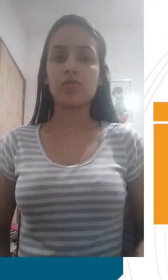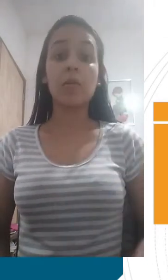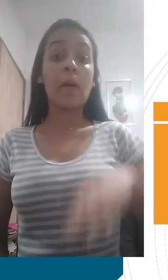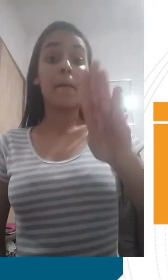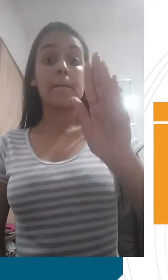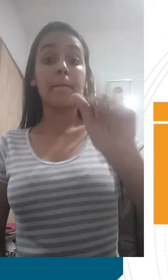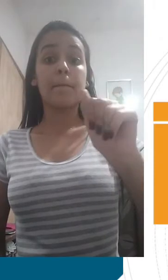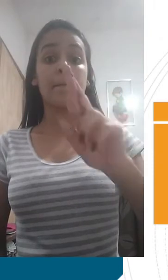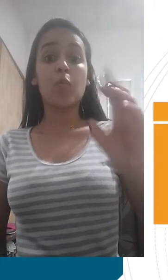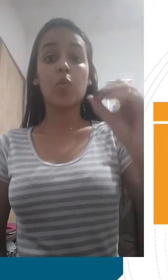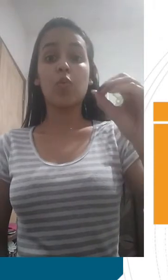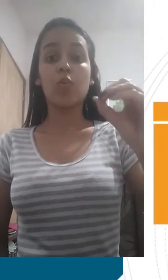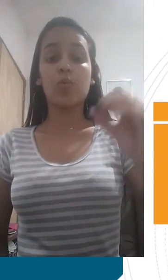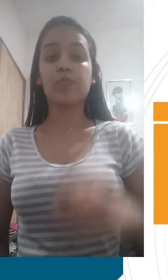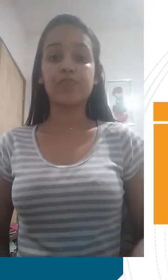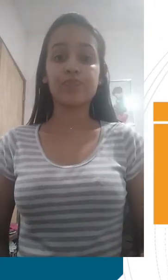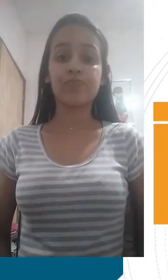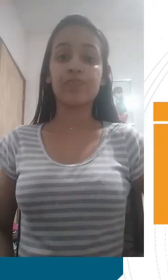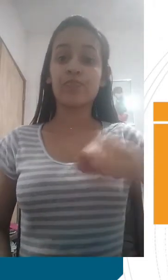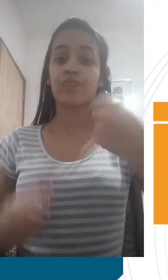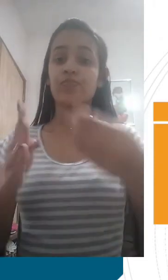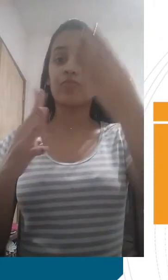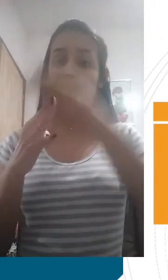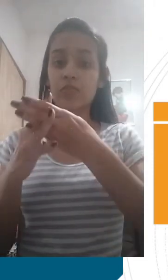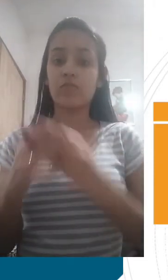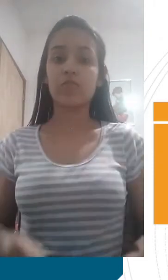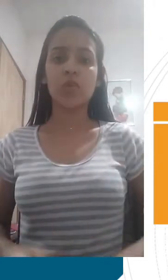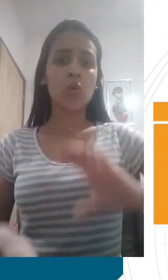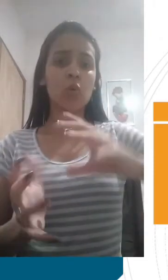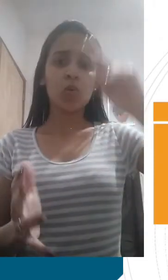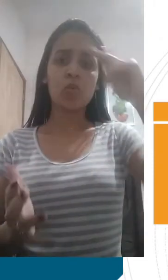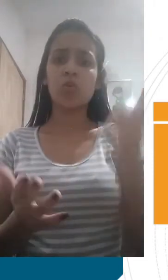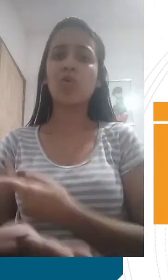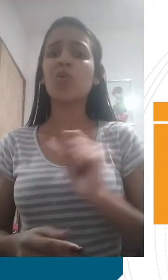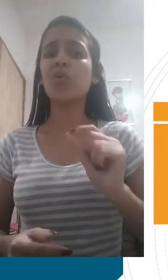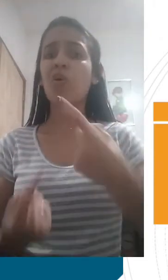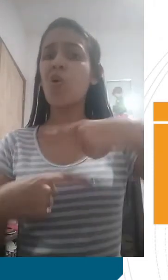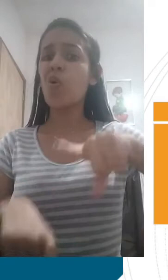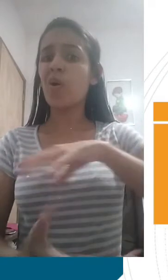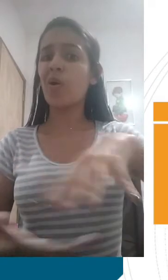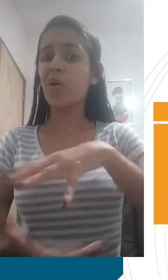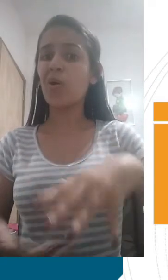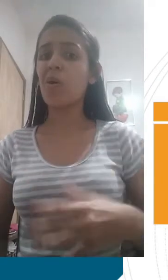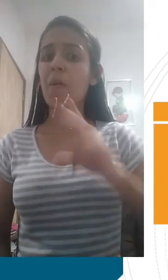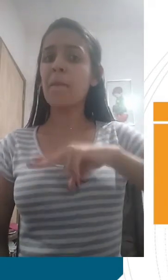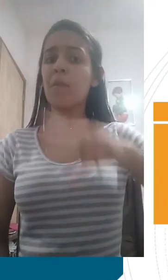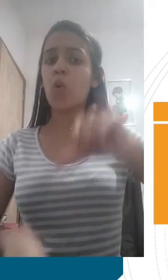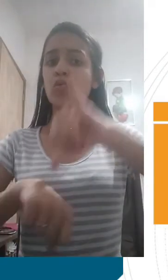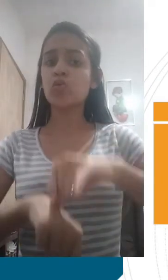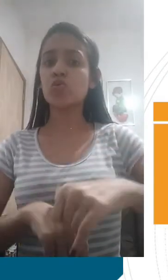Barroco, Panorama Mundial, Contra-Reforma, Portugal sob domínio espanhol.